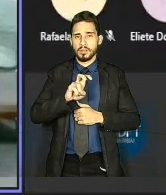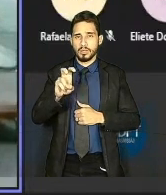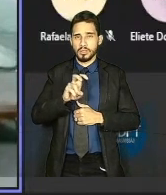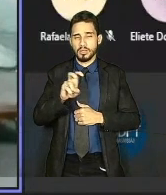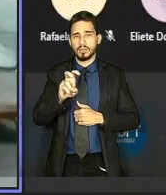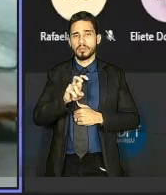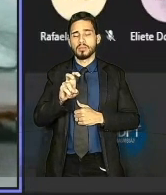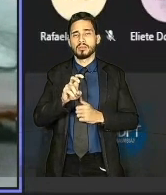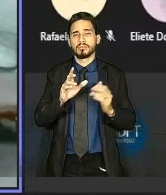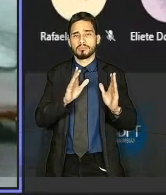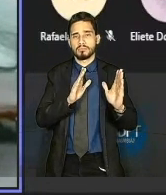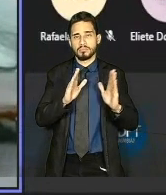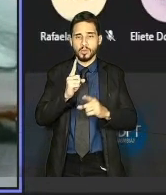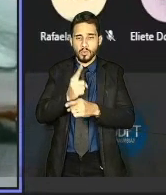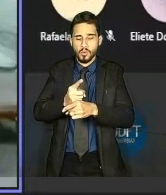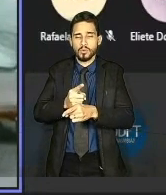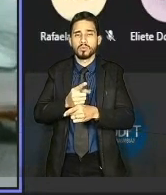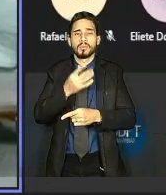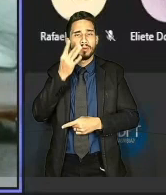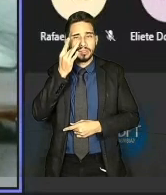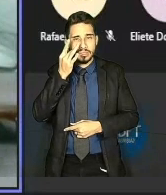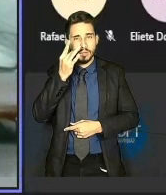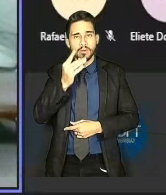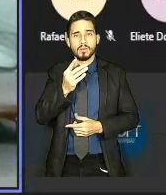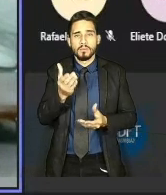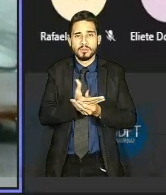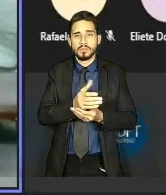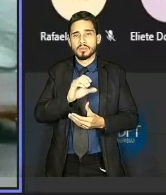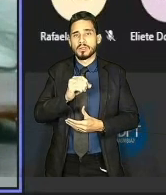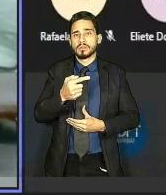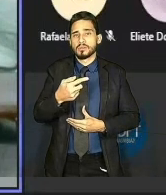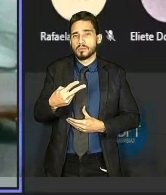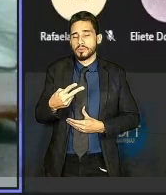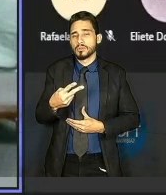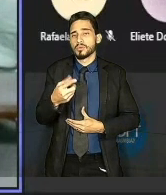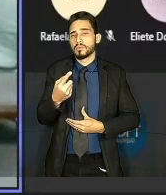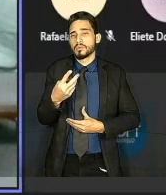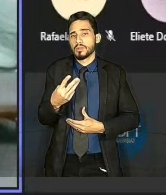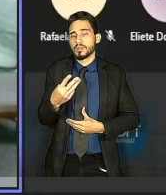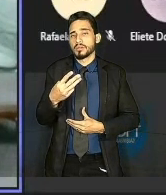o item 1 da pauta da 5ª sessão presencial, que é o processo